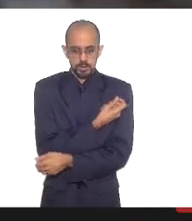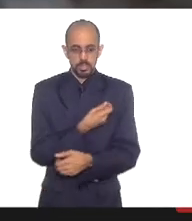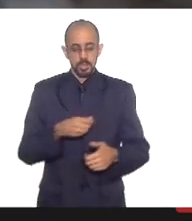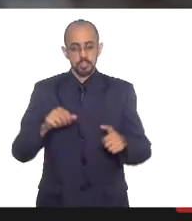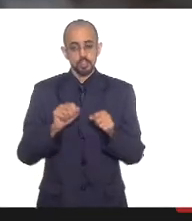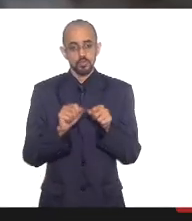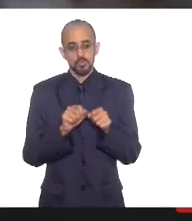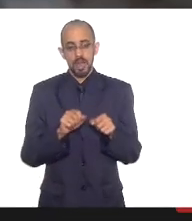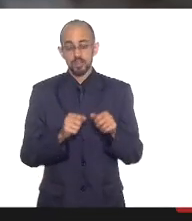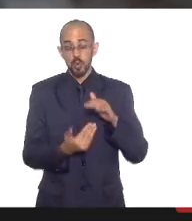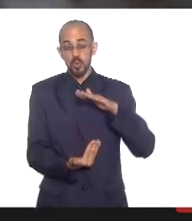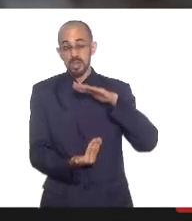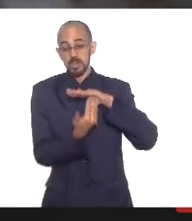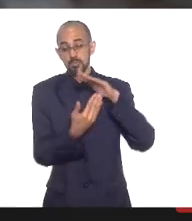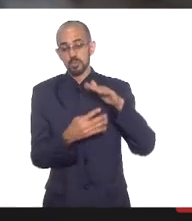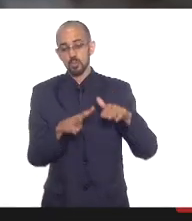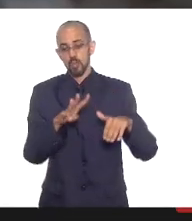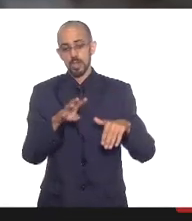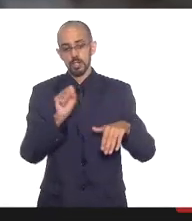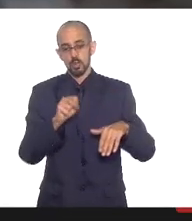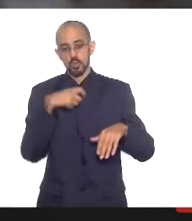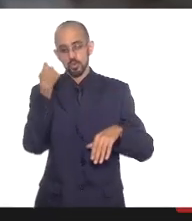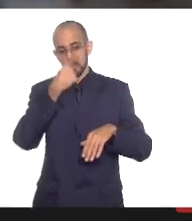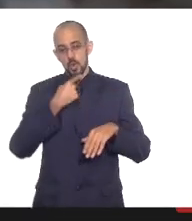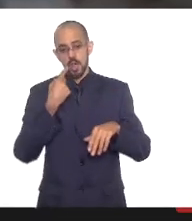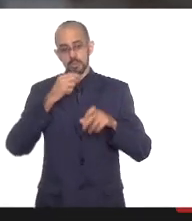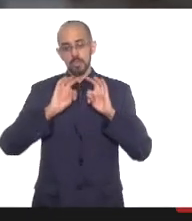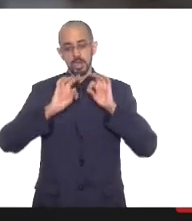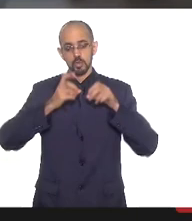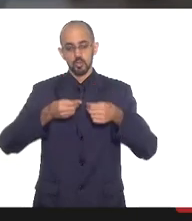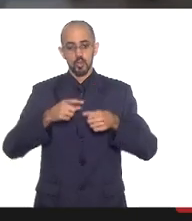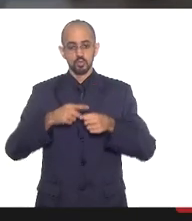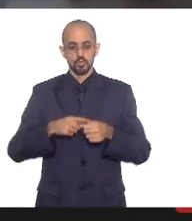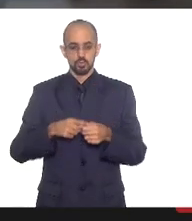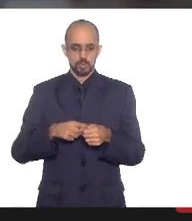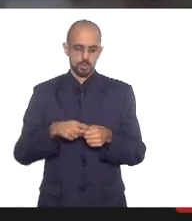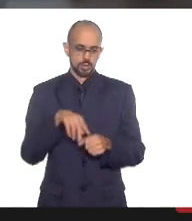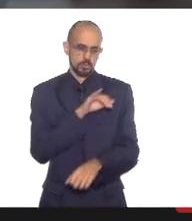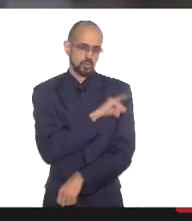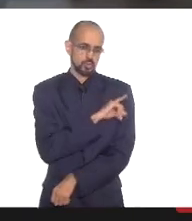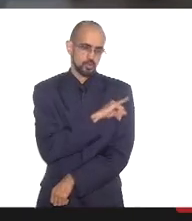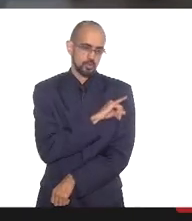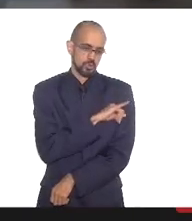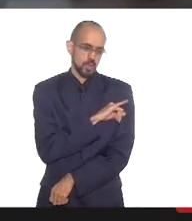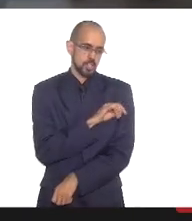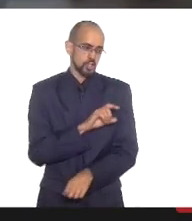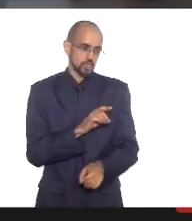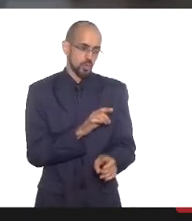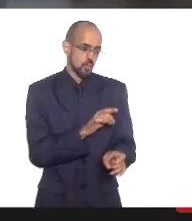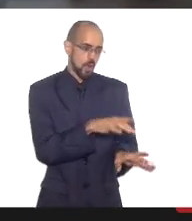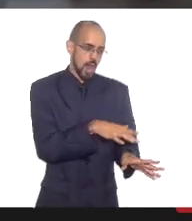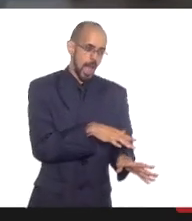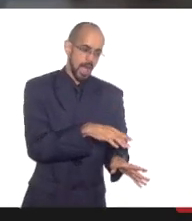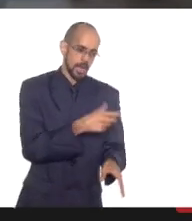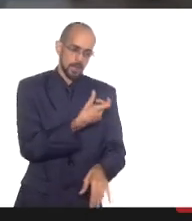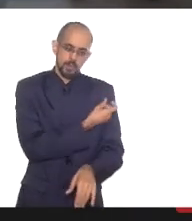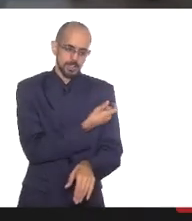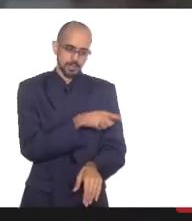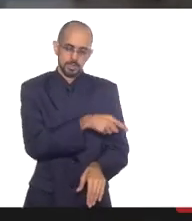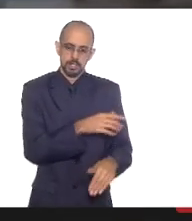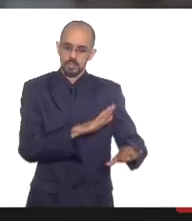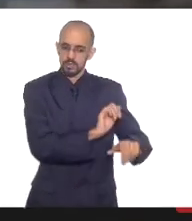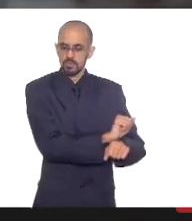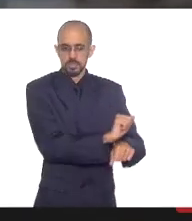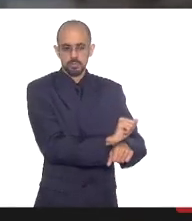48 horas é para todos os municípios do Estado do Rio de Janeiro a gente não guarda vacina o nosso você já o nosso armazenável